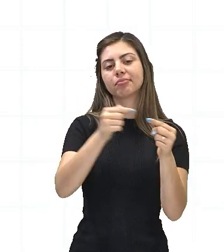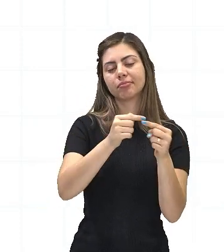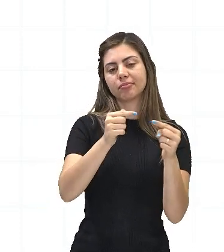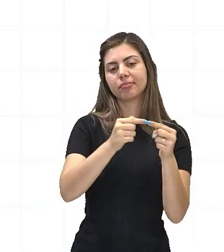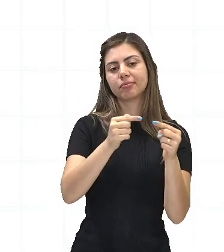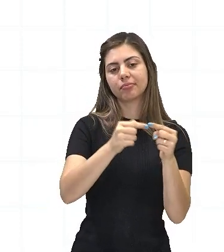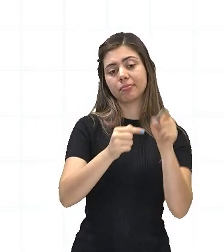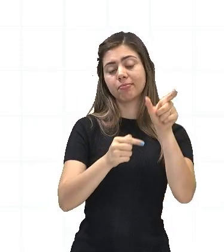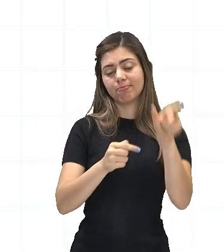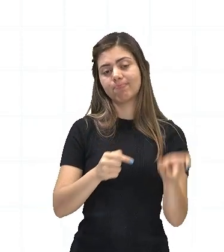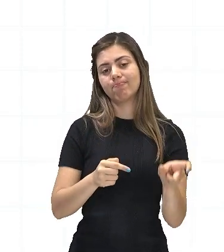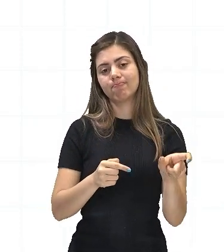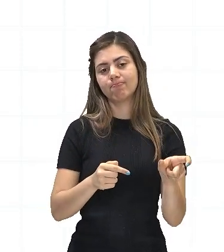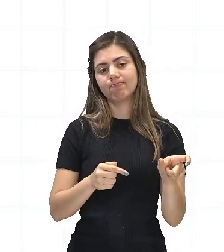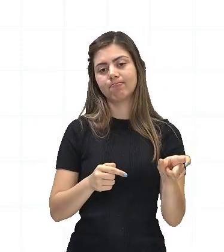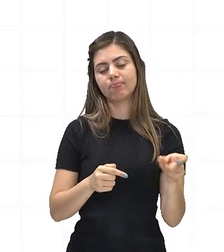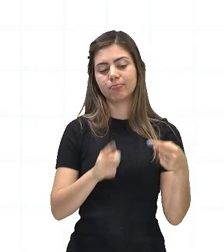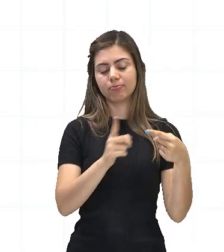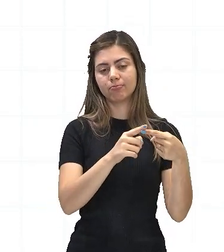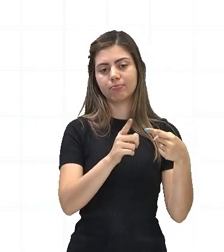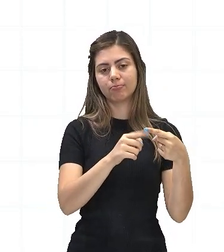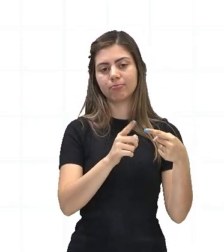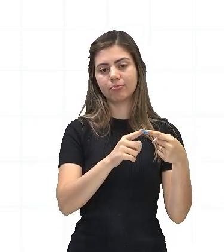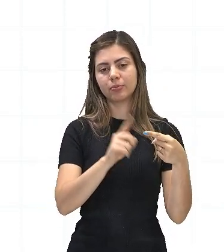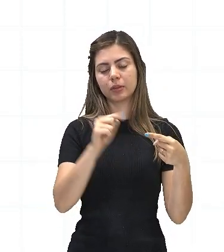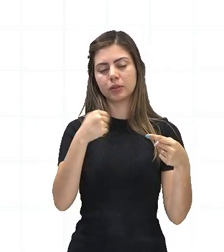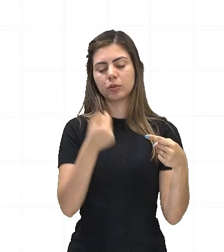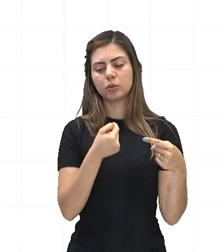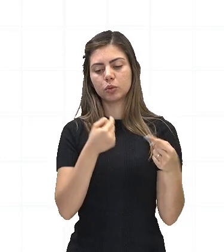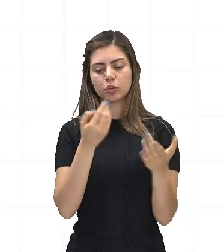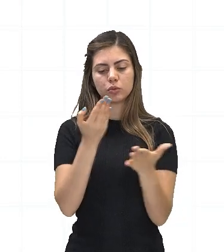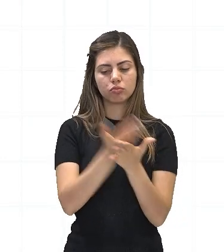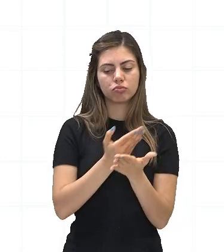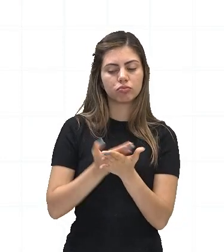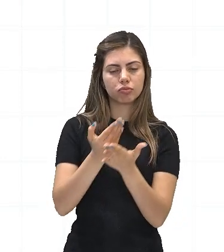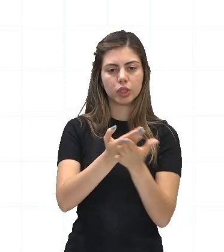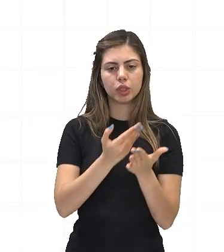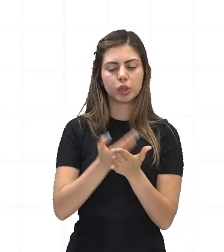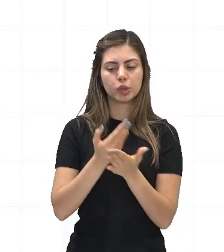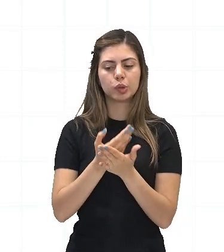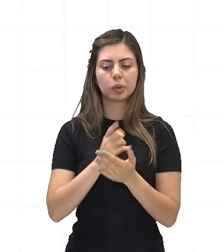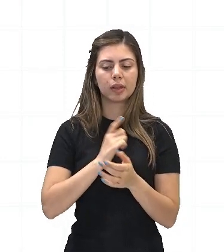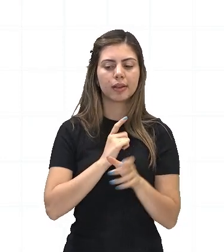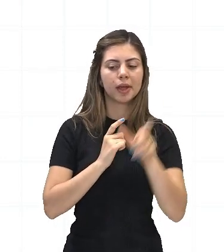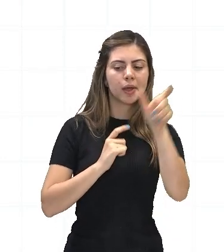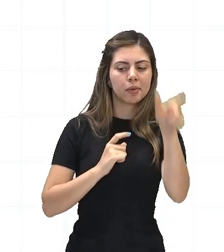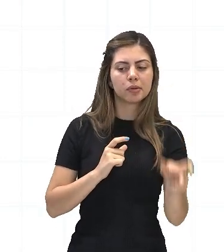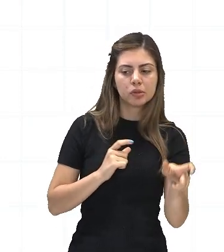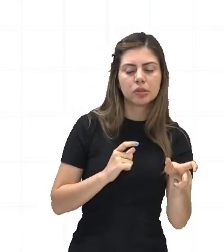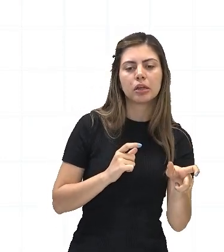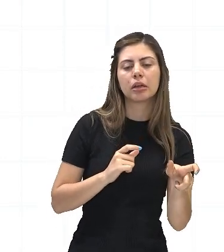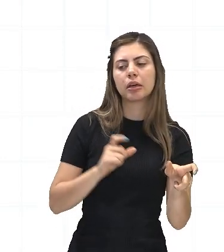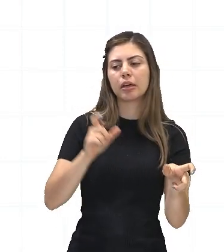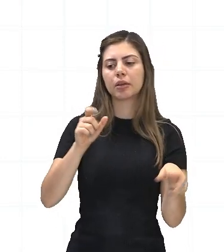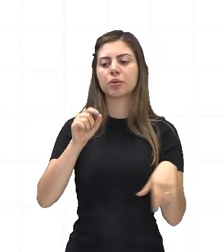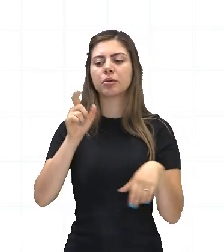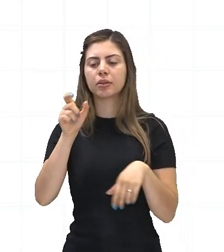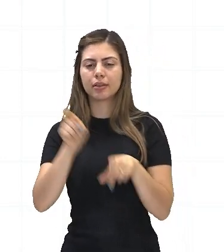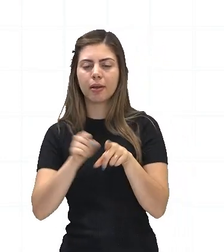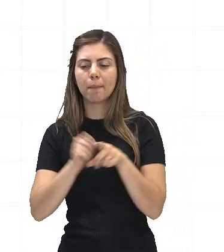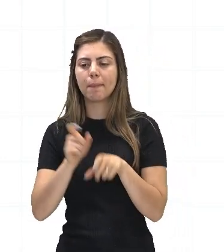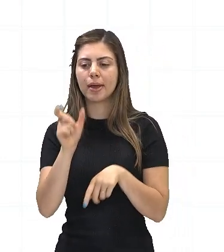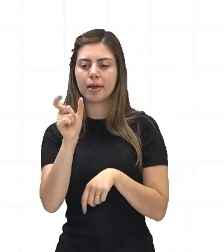a um sintagma nominal. Quando nós avançamos no estudo das relações entre o sujeito e o predicado, e na questão